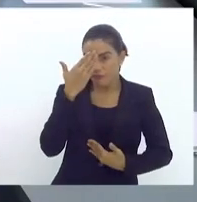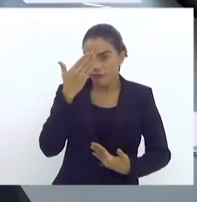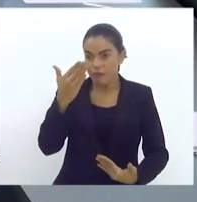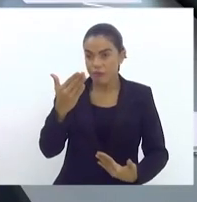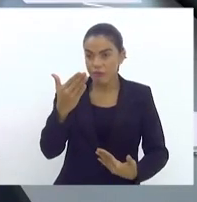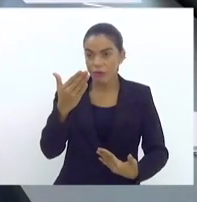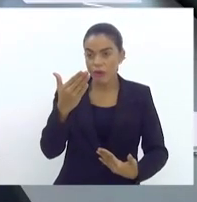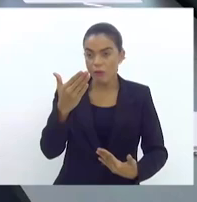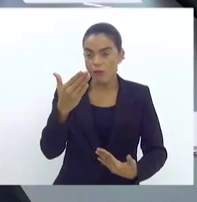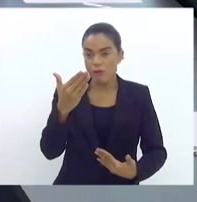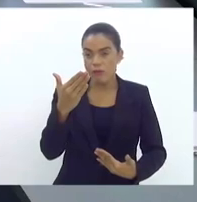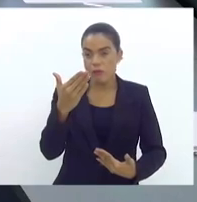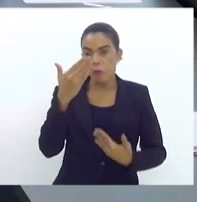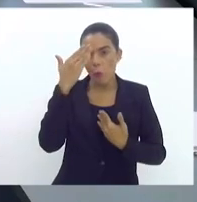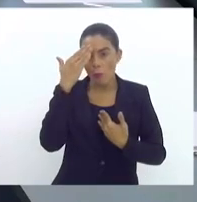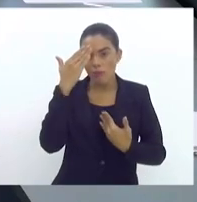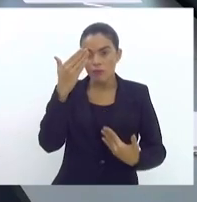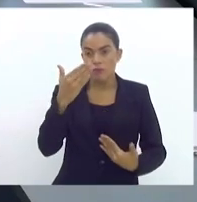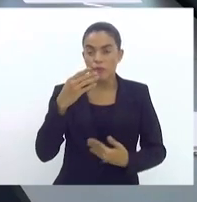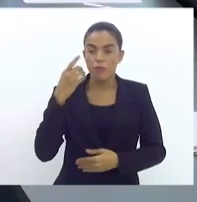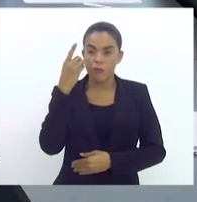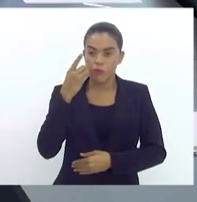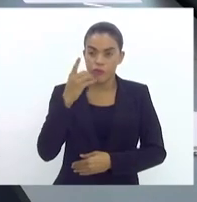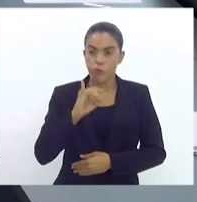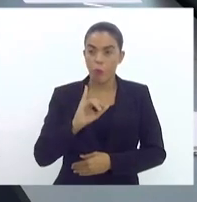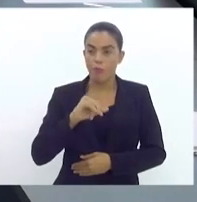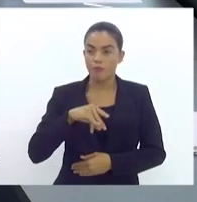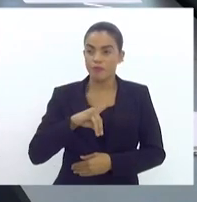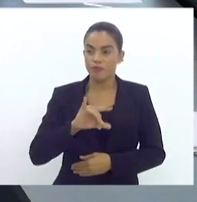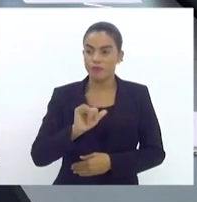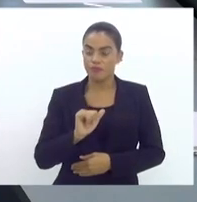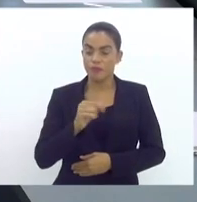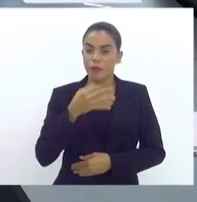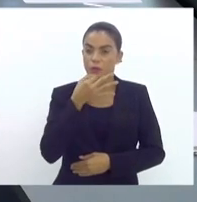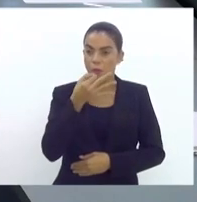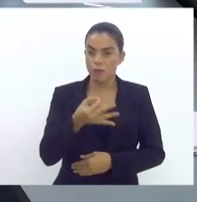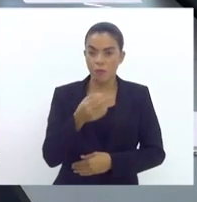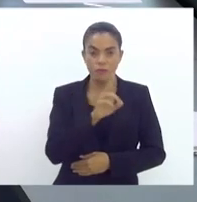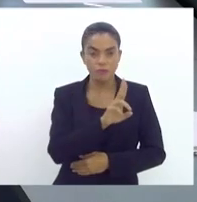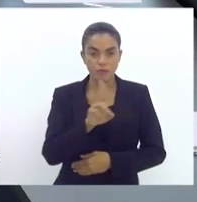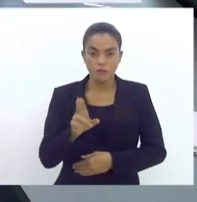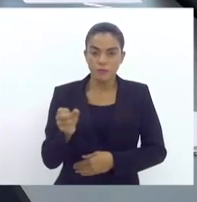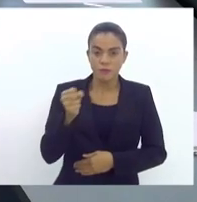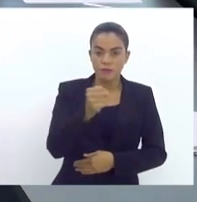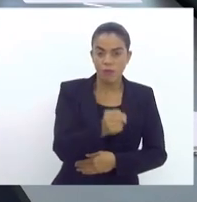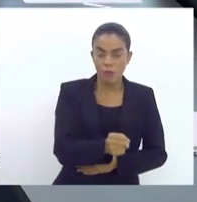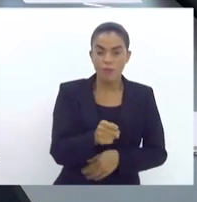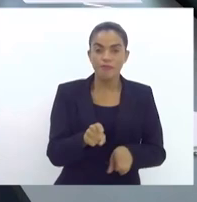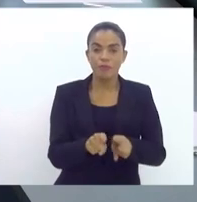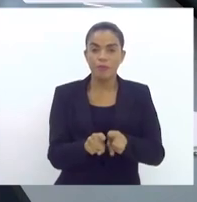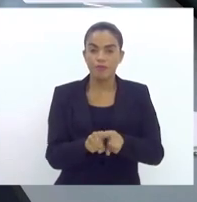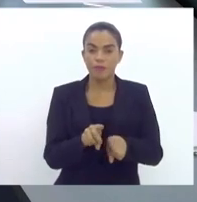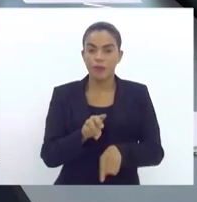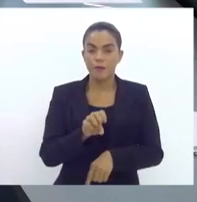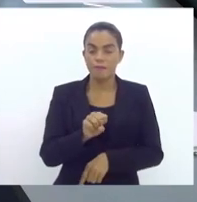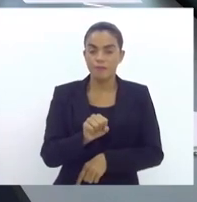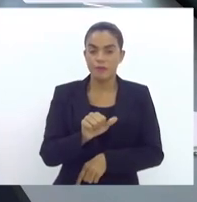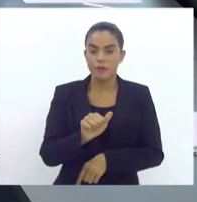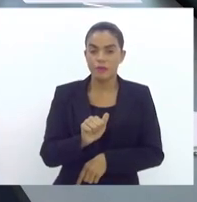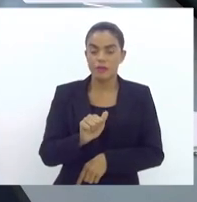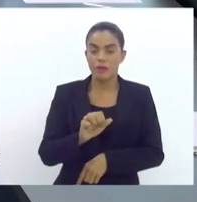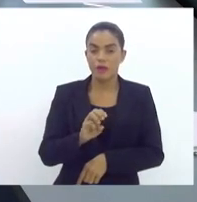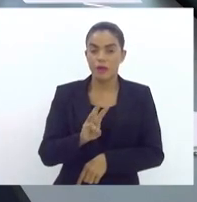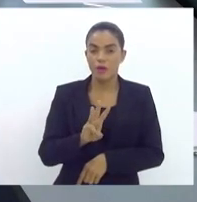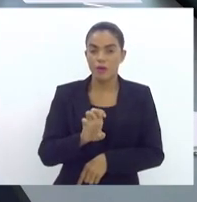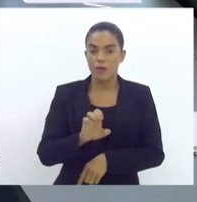agradecer né agradecer a deputada intermelada pela sugestão do seu nome que foi muito bom Dr sauei e eu tenho assim